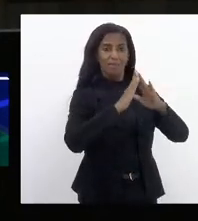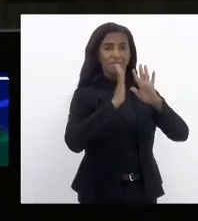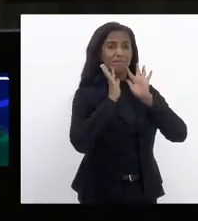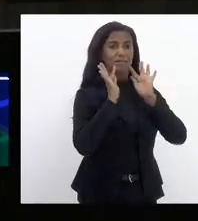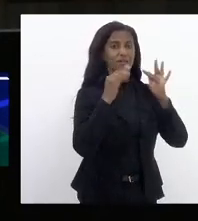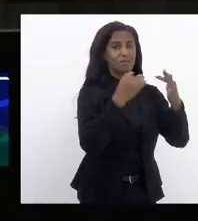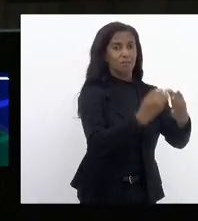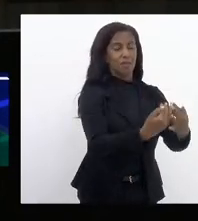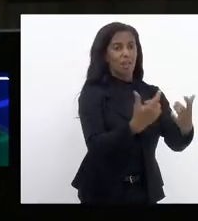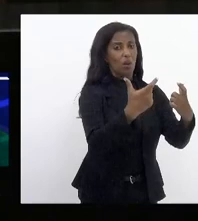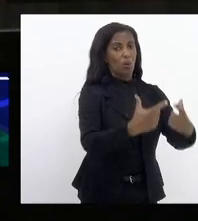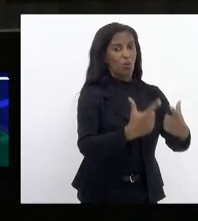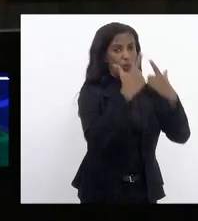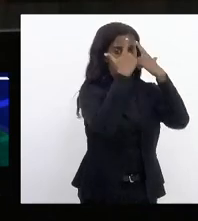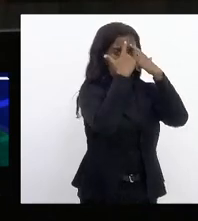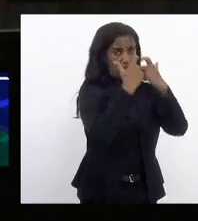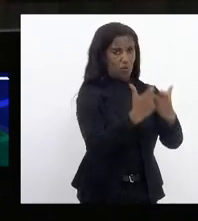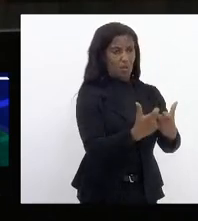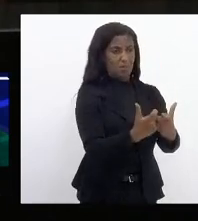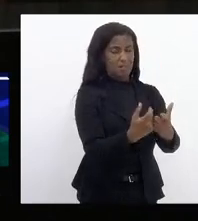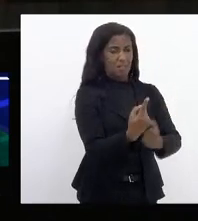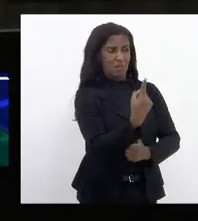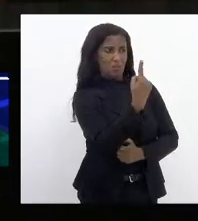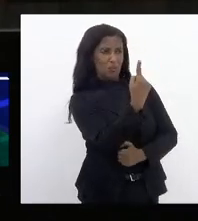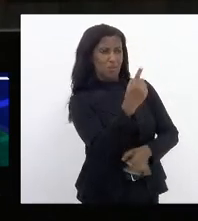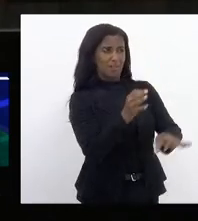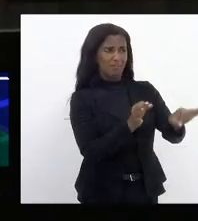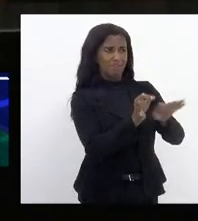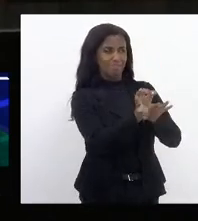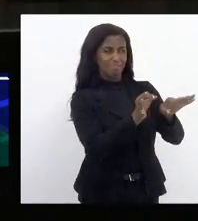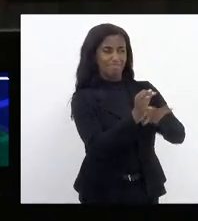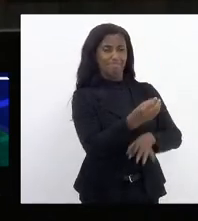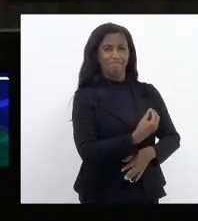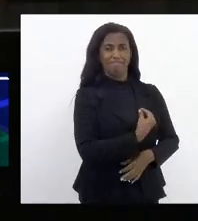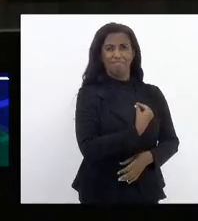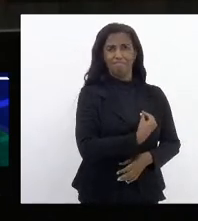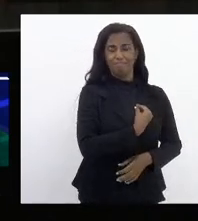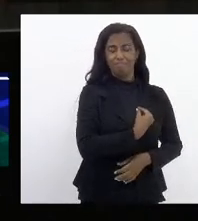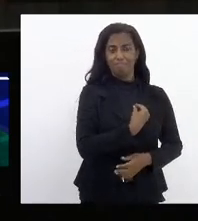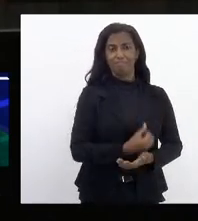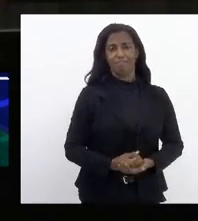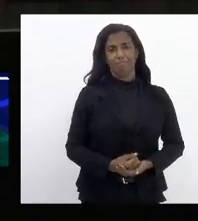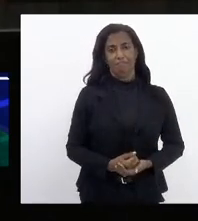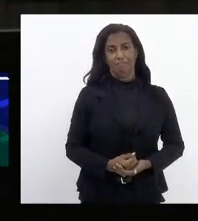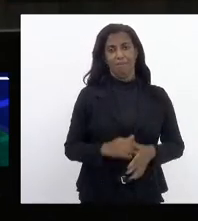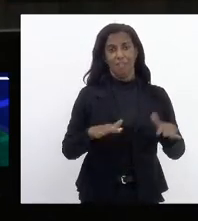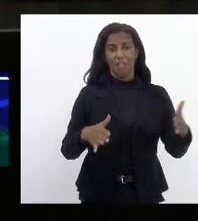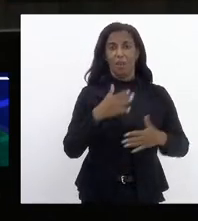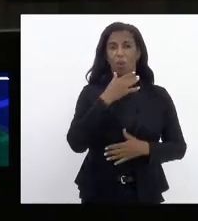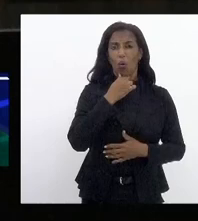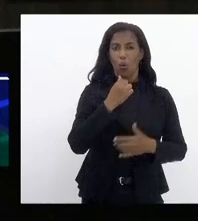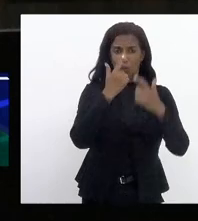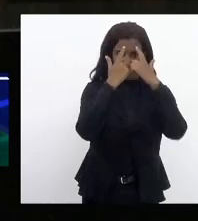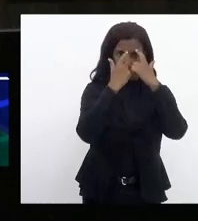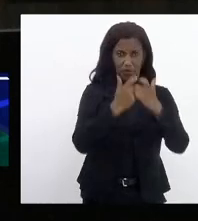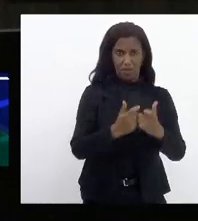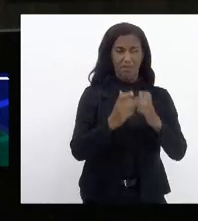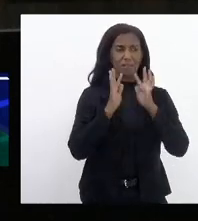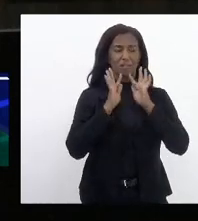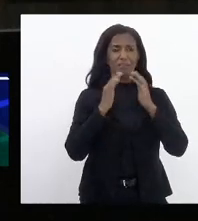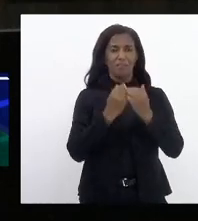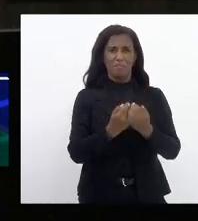onde a violência era a única maneira de viver, né? Então, homens violentos,